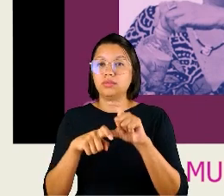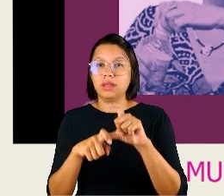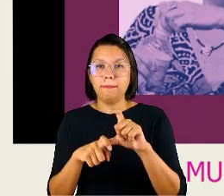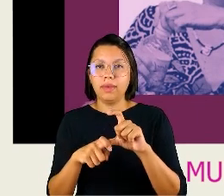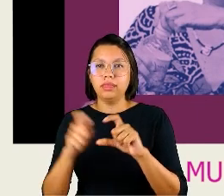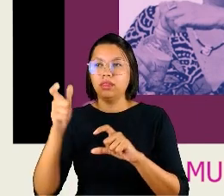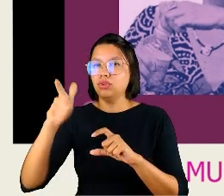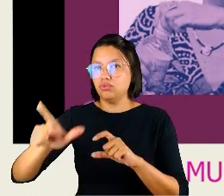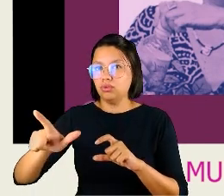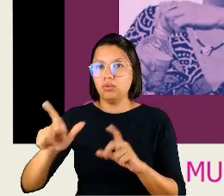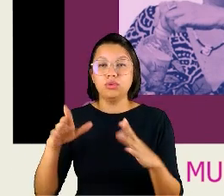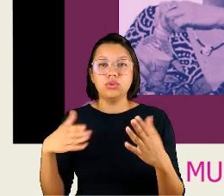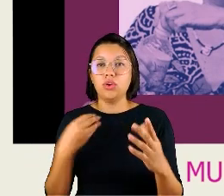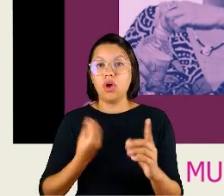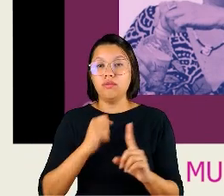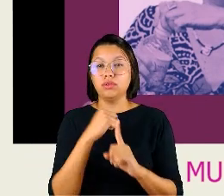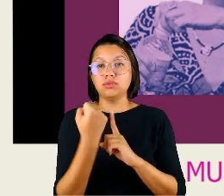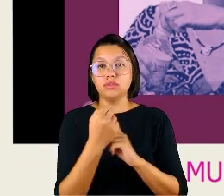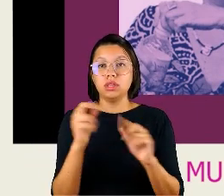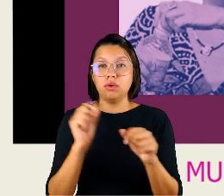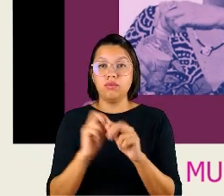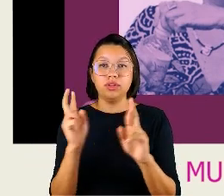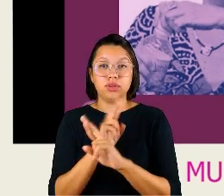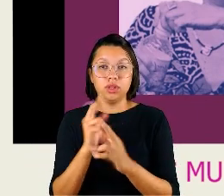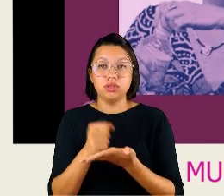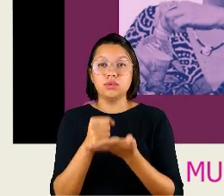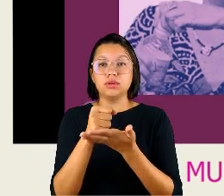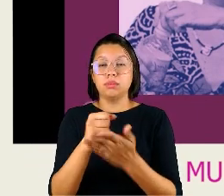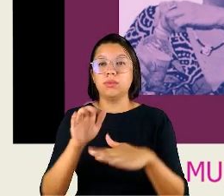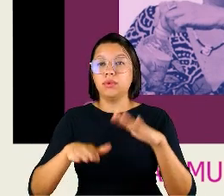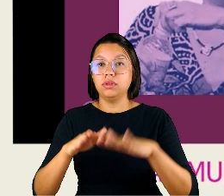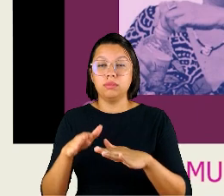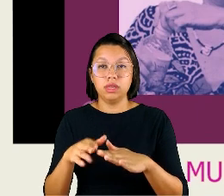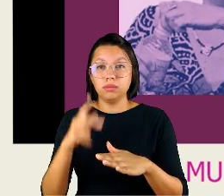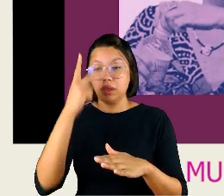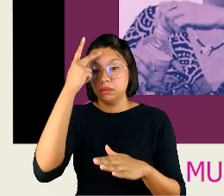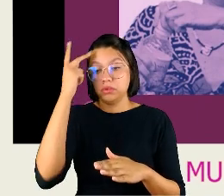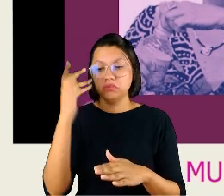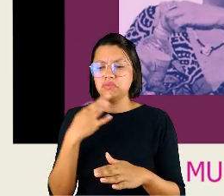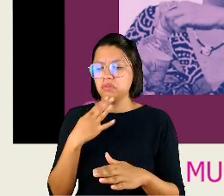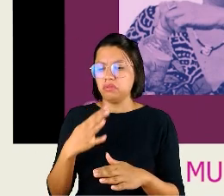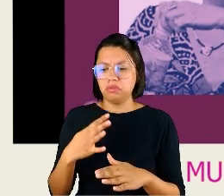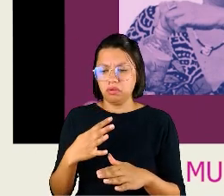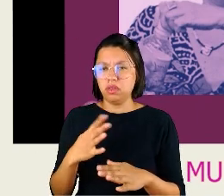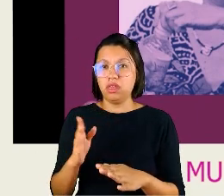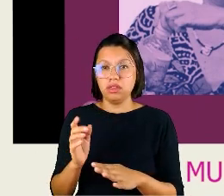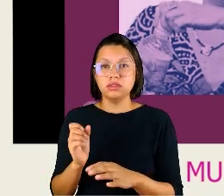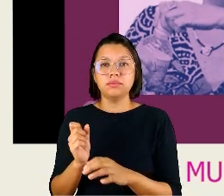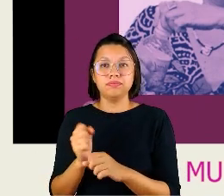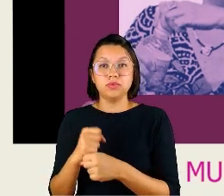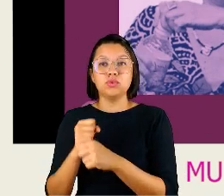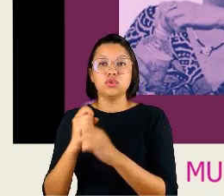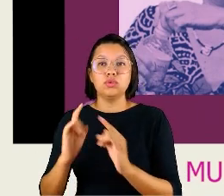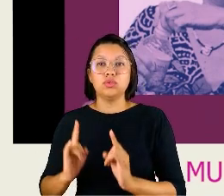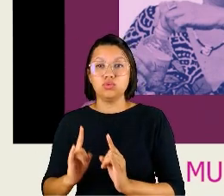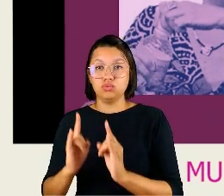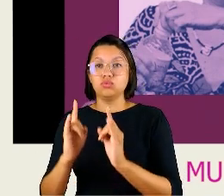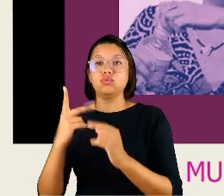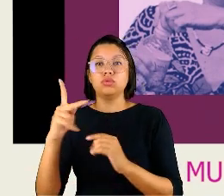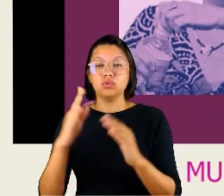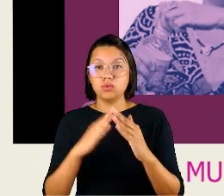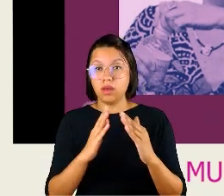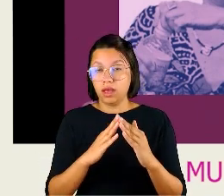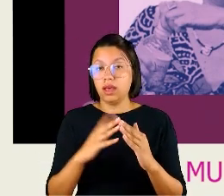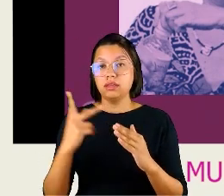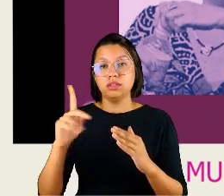a nossa vida social ela é feita de relações, de apoios, e mesmo aquelas pessoas que você nem conhece, construir as infraestruturas da sua casa e do